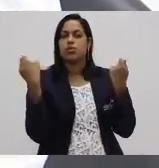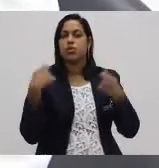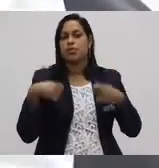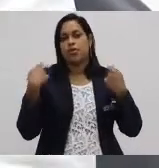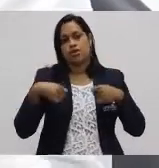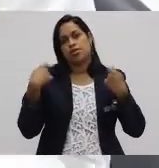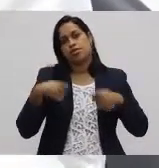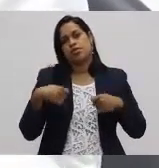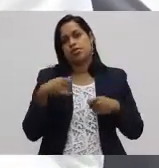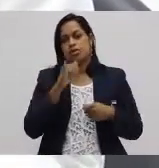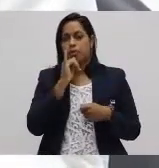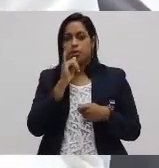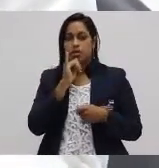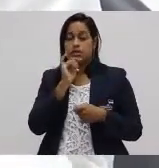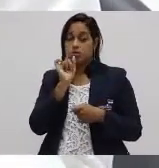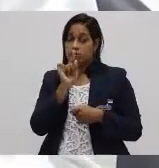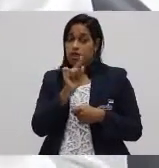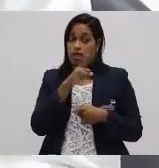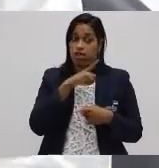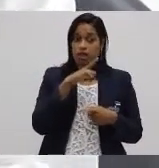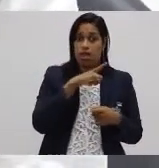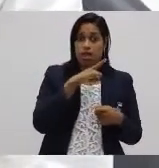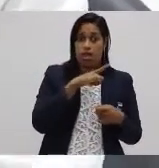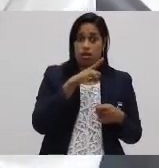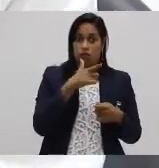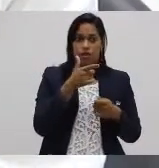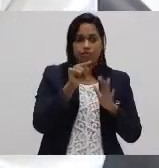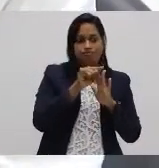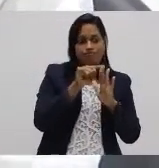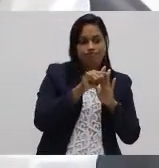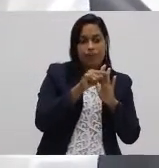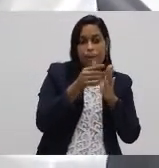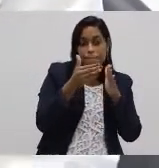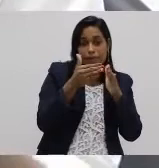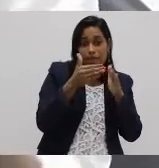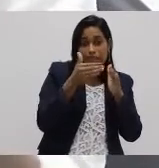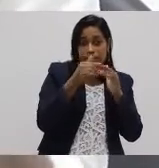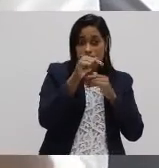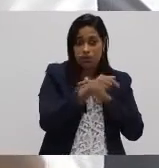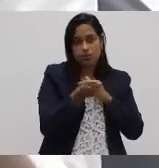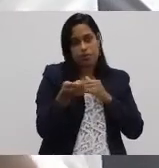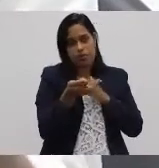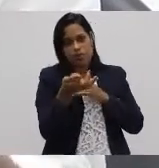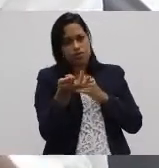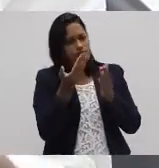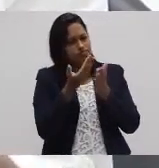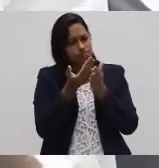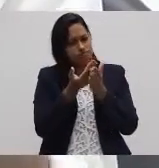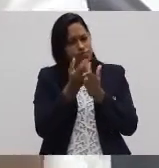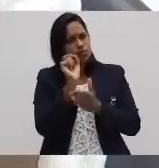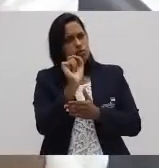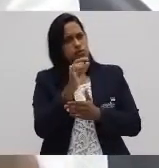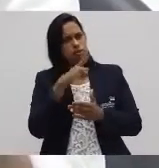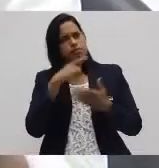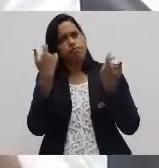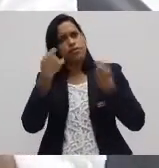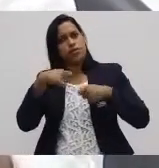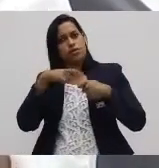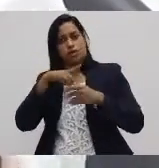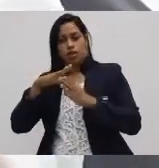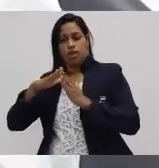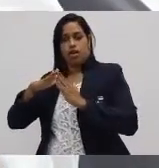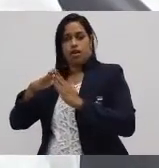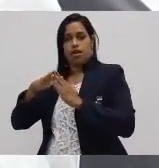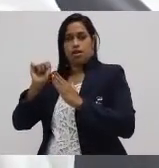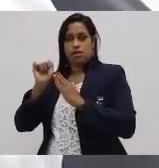seja, ele pega essa demanda que entrou como um pedido de produção e ele estuda o que tem em casa, o que existe em casa